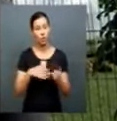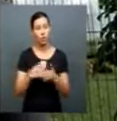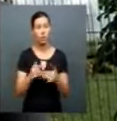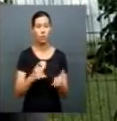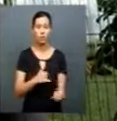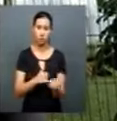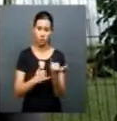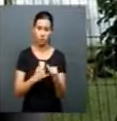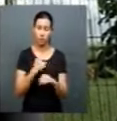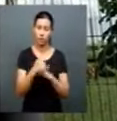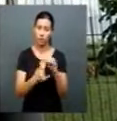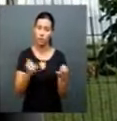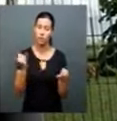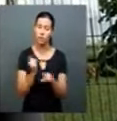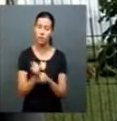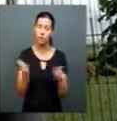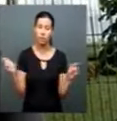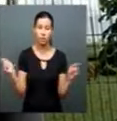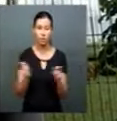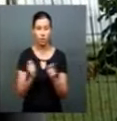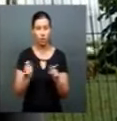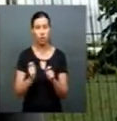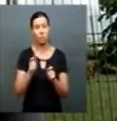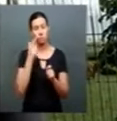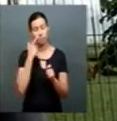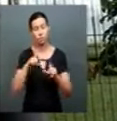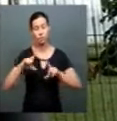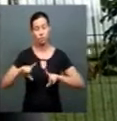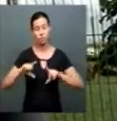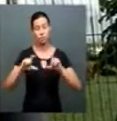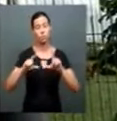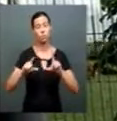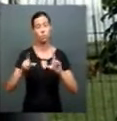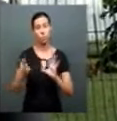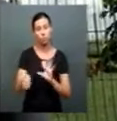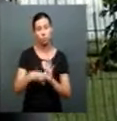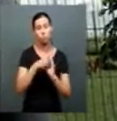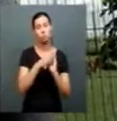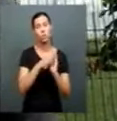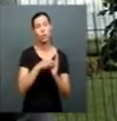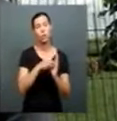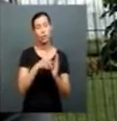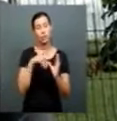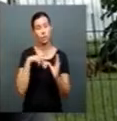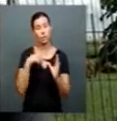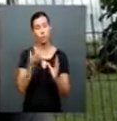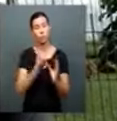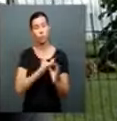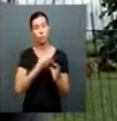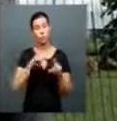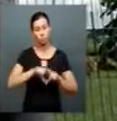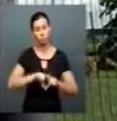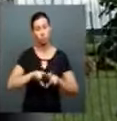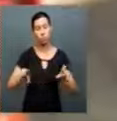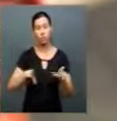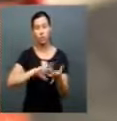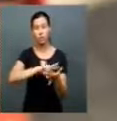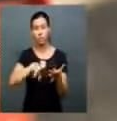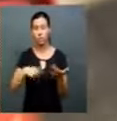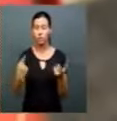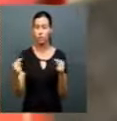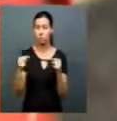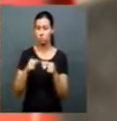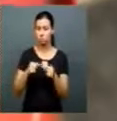internet, consegue fazer esse reconhecimento, mandando a imagem e recebendo uma placa. Isso possibilita uma gama de aplicação.